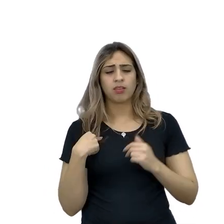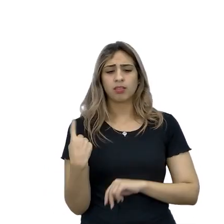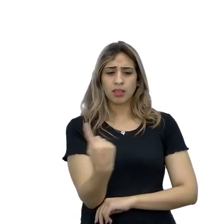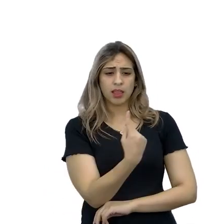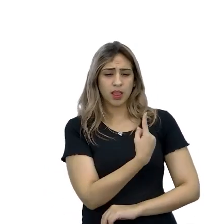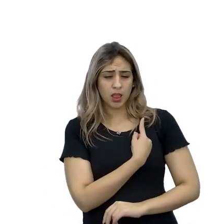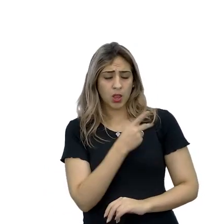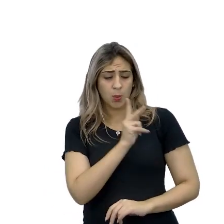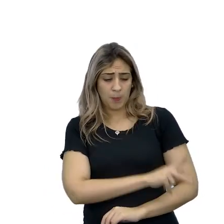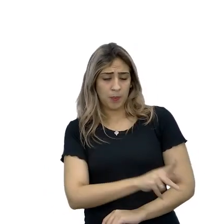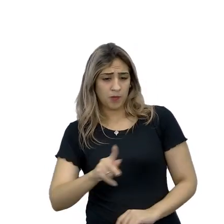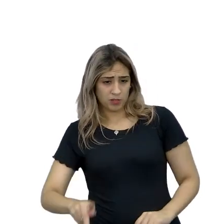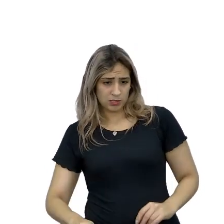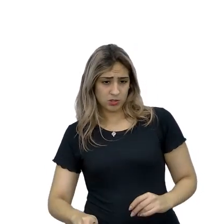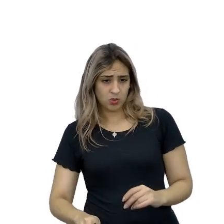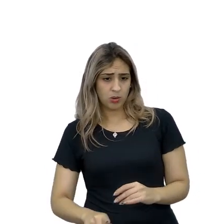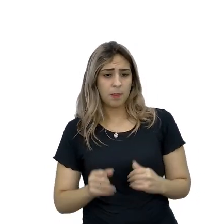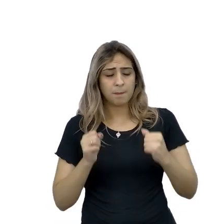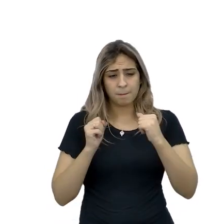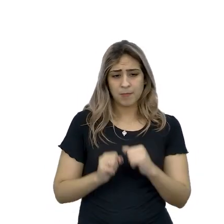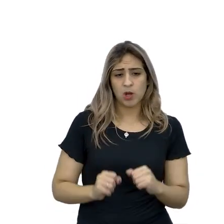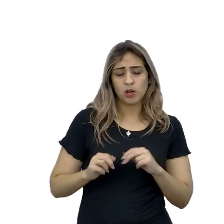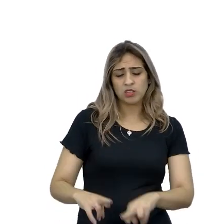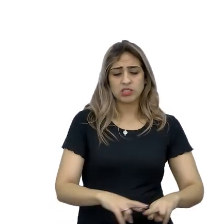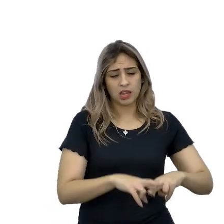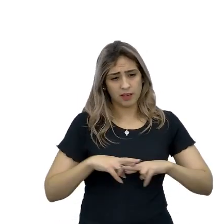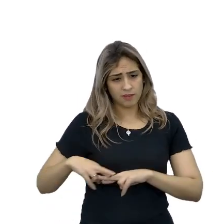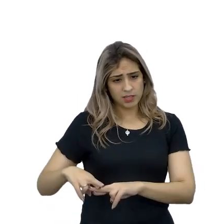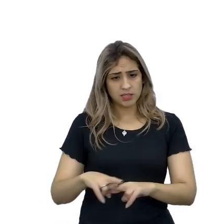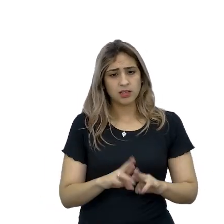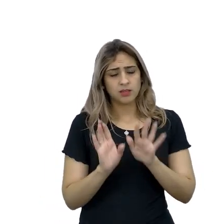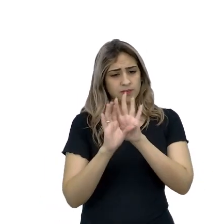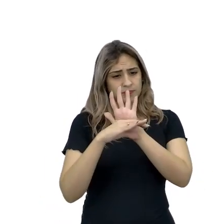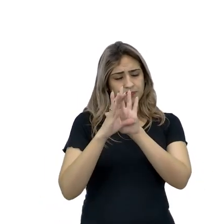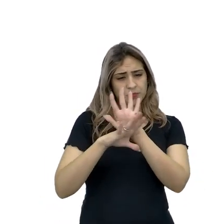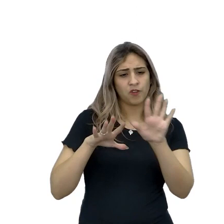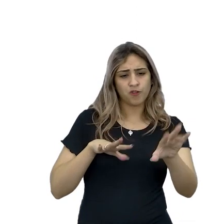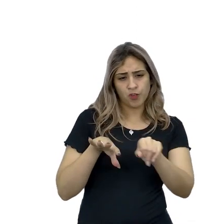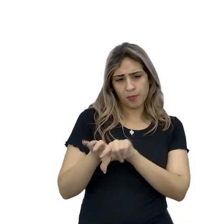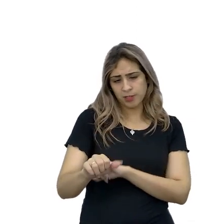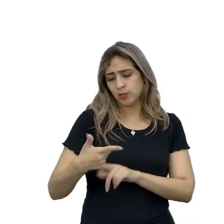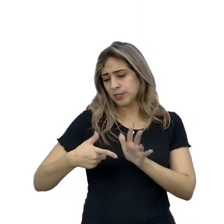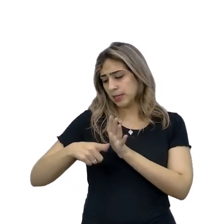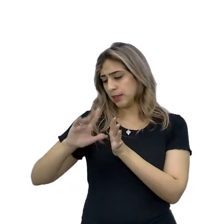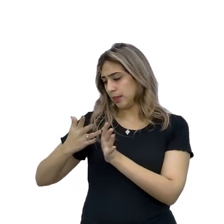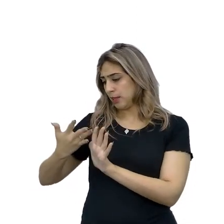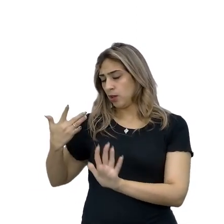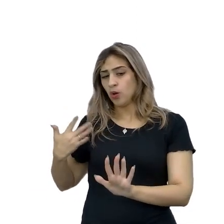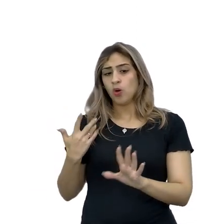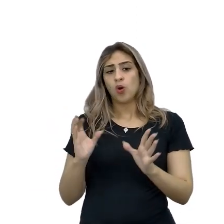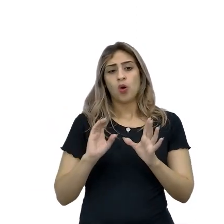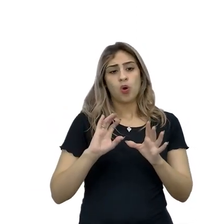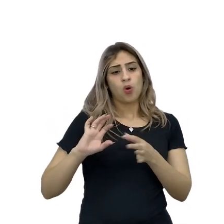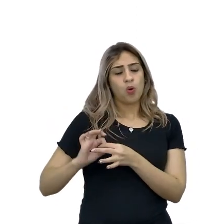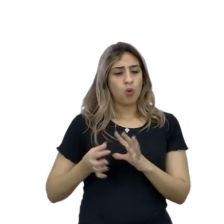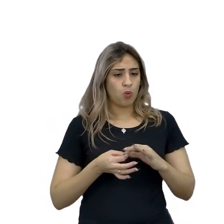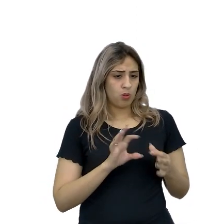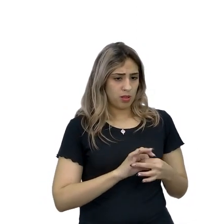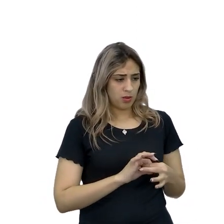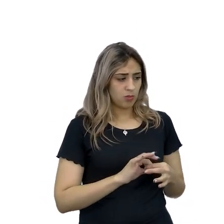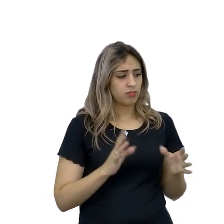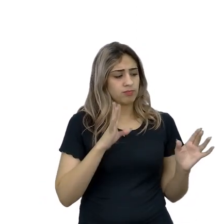para que o professor, né, possa revisitar as formações anteriores, os conteúdos,